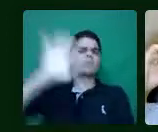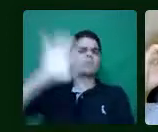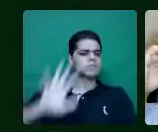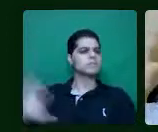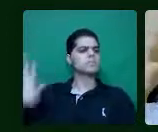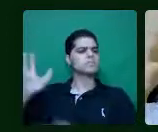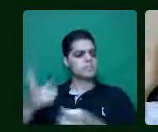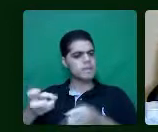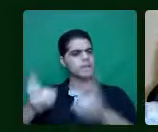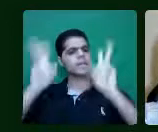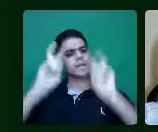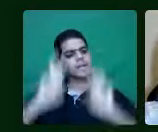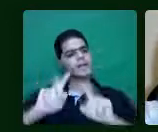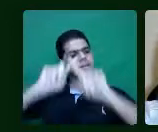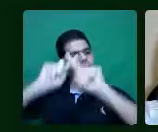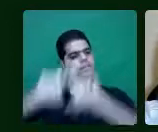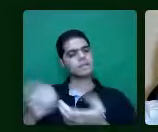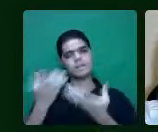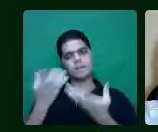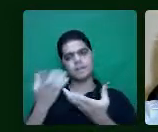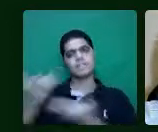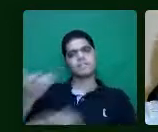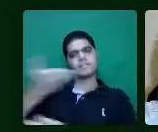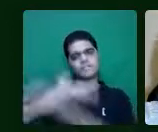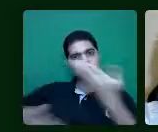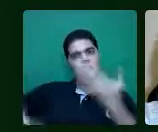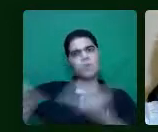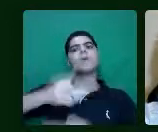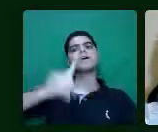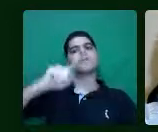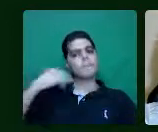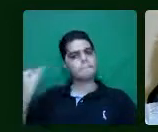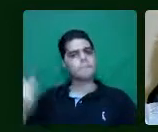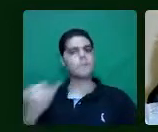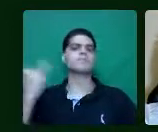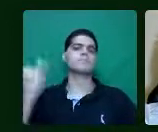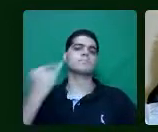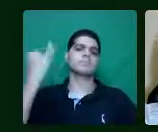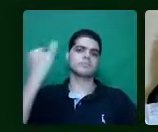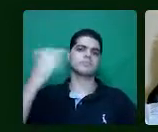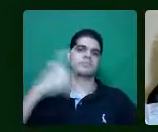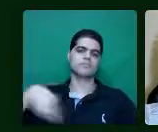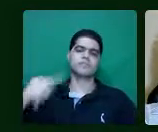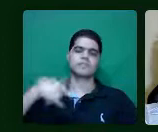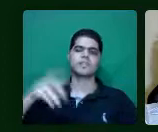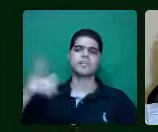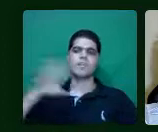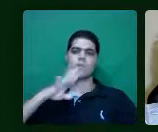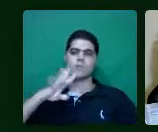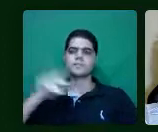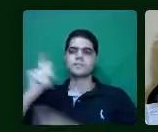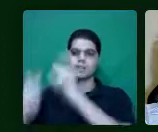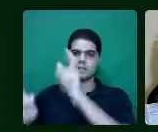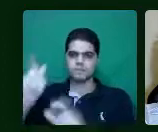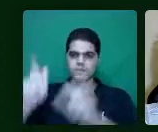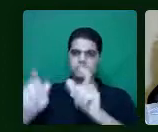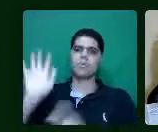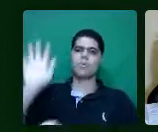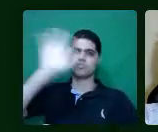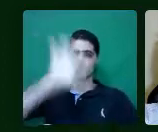mesmo desafio, e aí essa troca que ela é muito enriquecedora, porque você vai poder conhecer pessoas de outras regiões, com outras